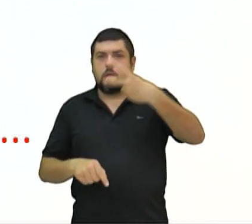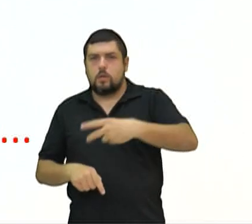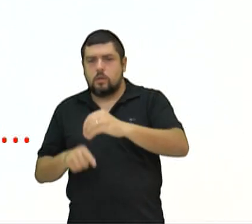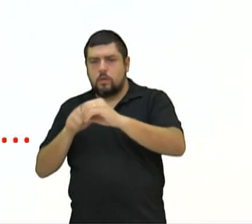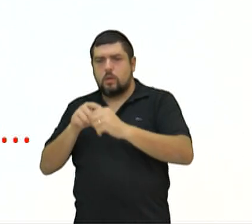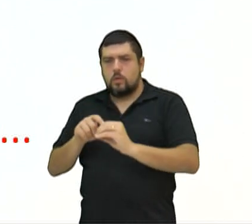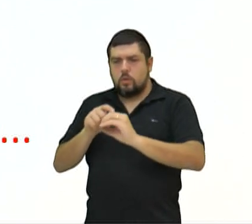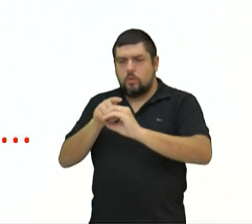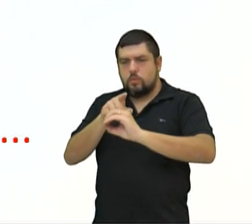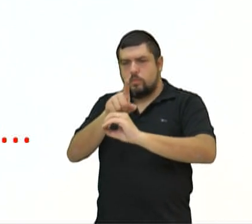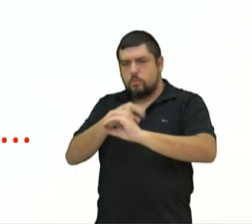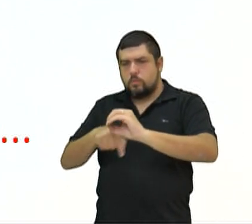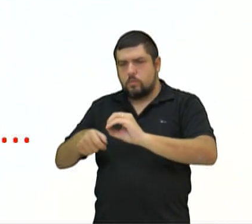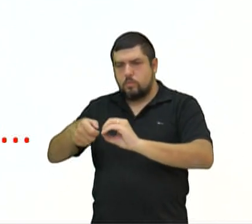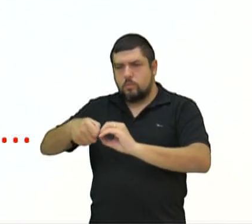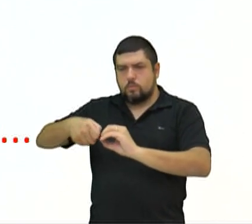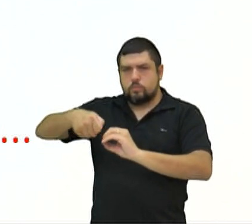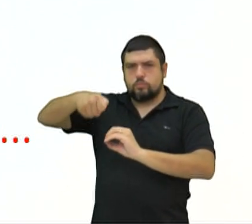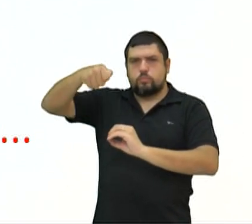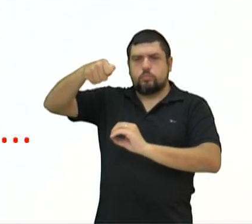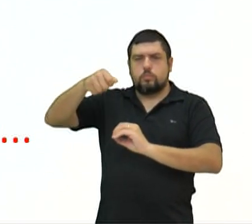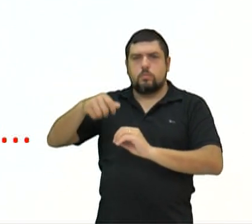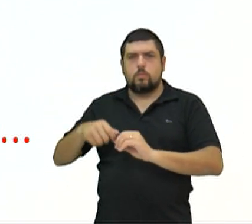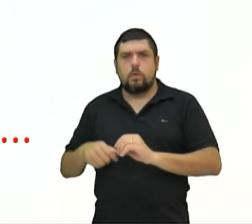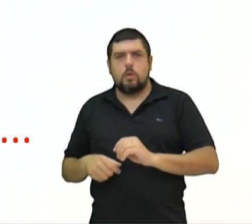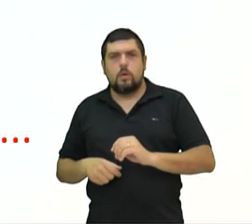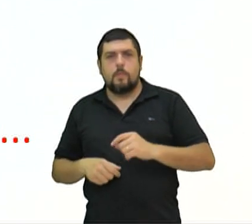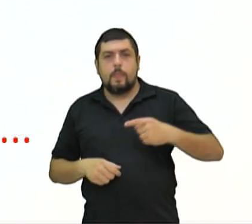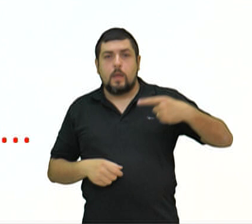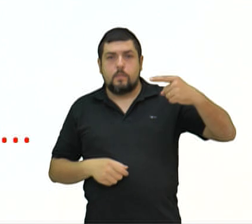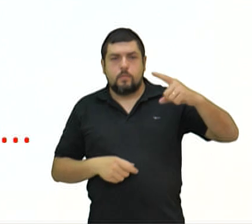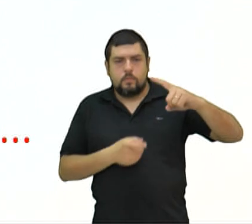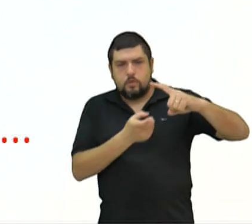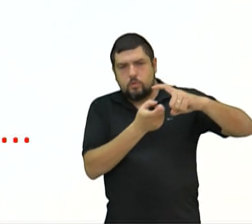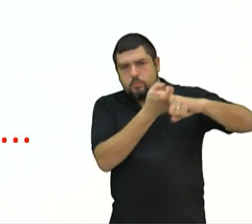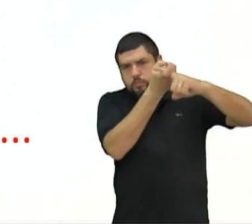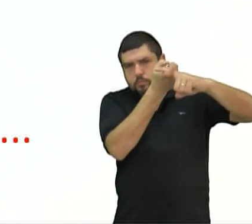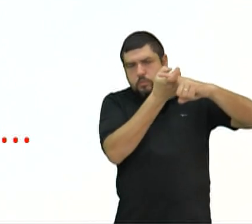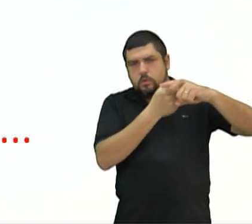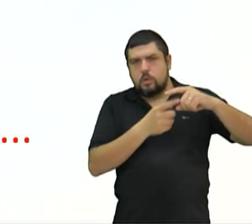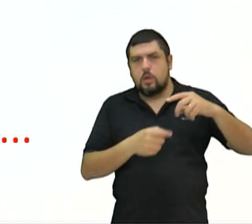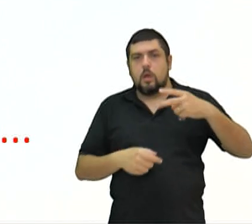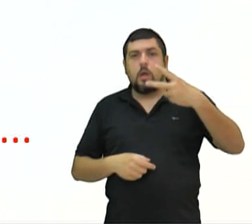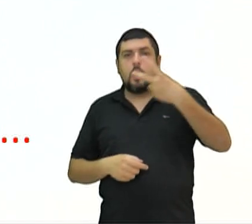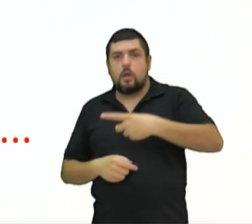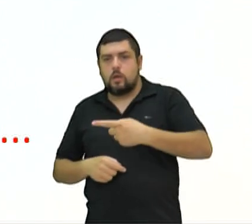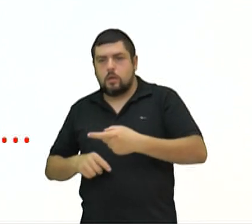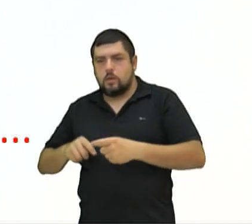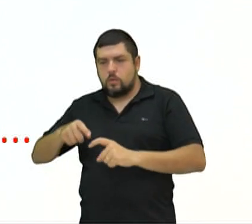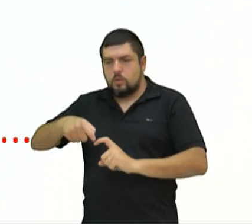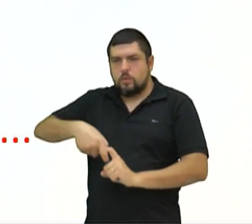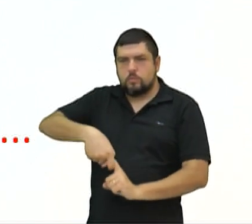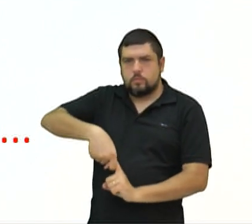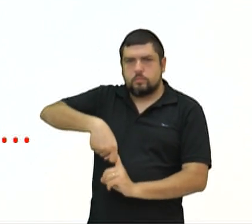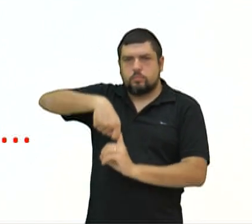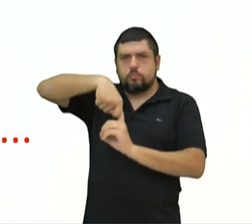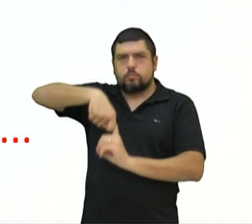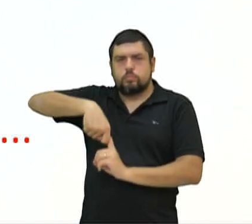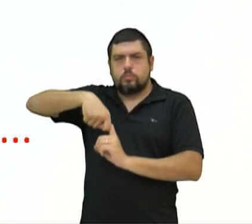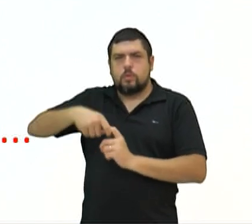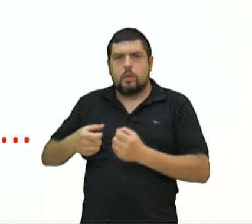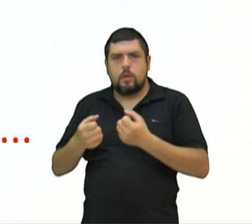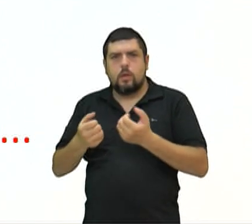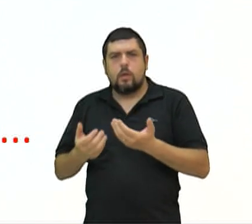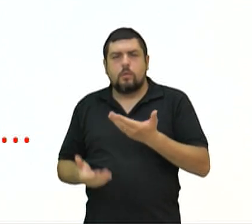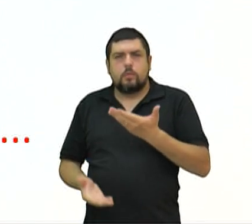das polias, né? Uma está presa ao teto e a segunda está presa à carga, ok? Então, a situação 1 está presa ao